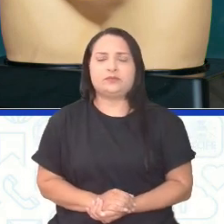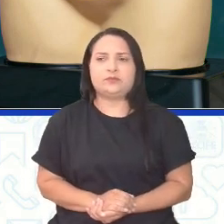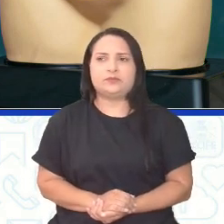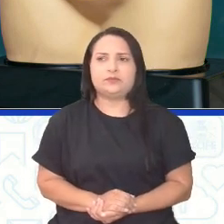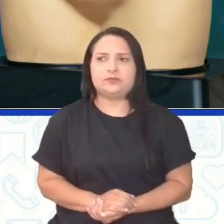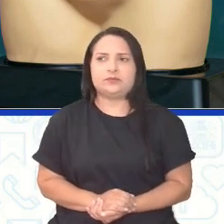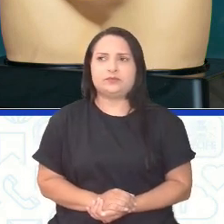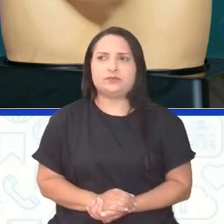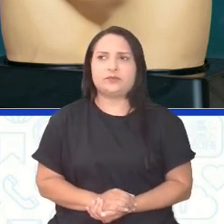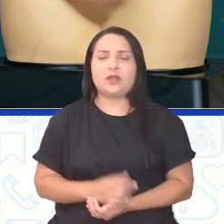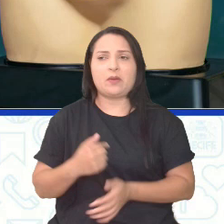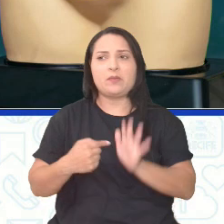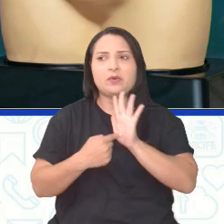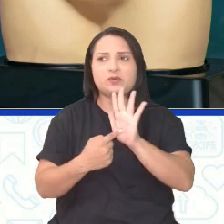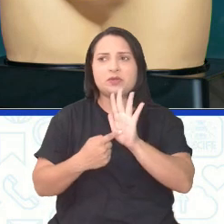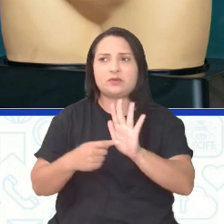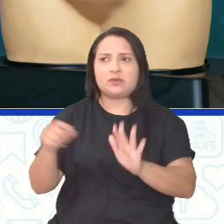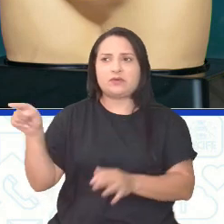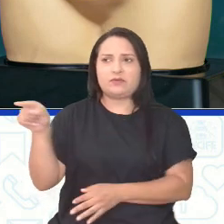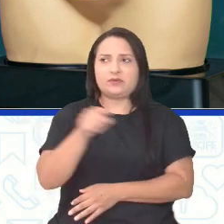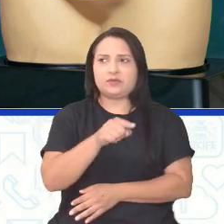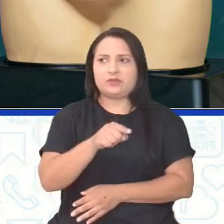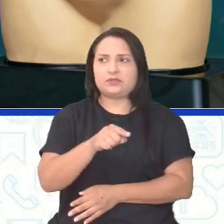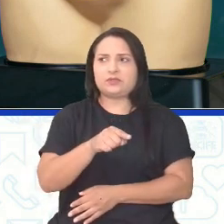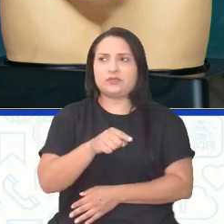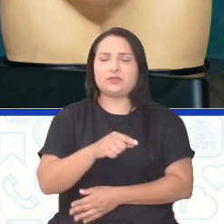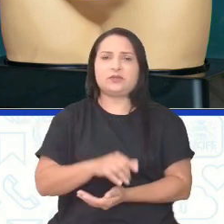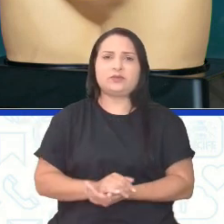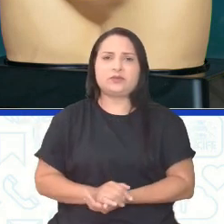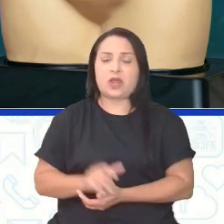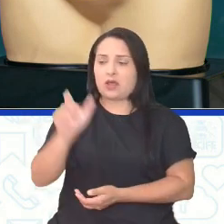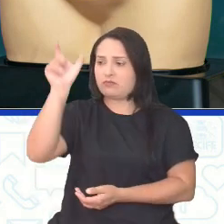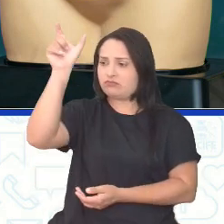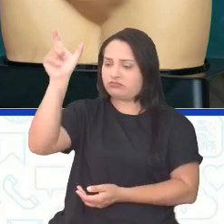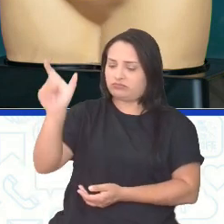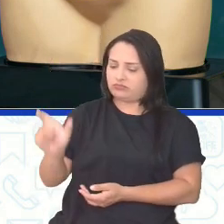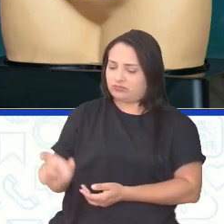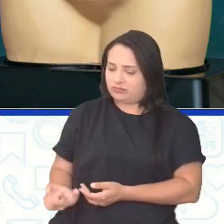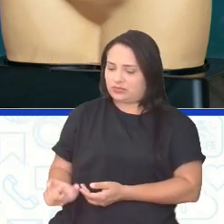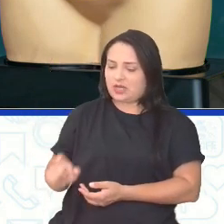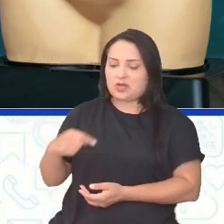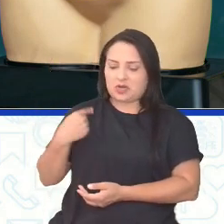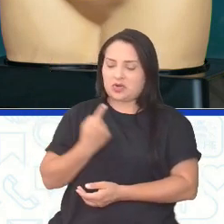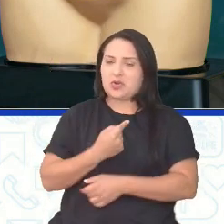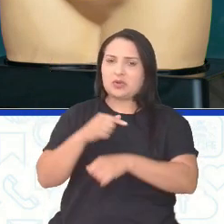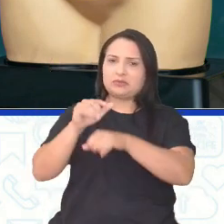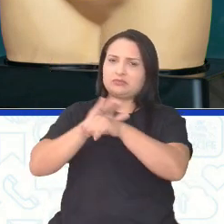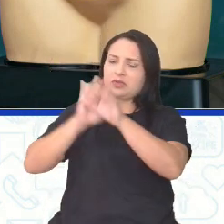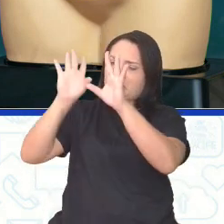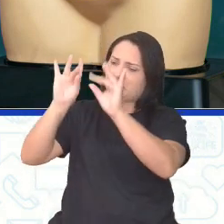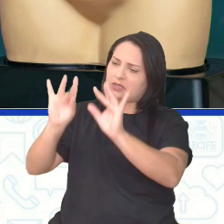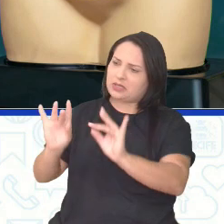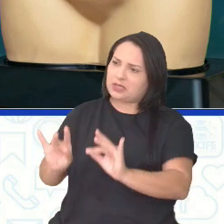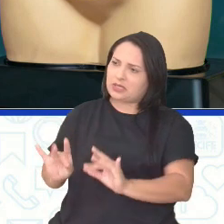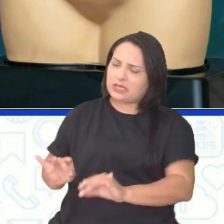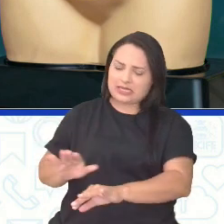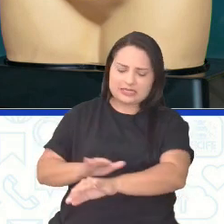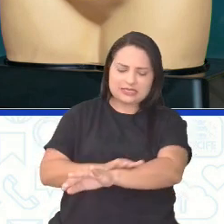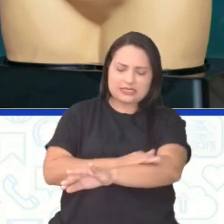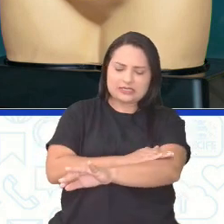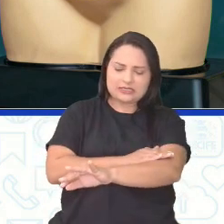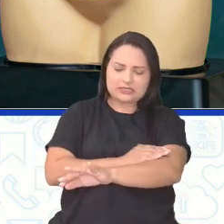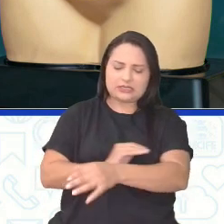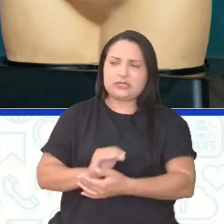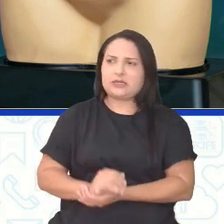estou trazendo para vocês, né, aqui a questão desse dorso, para a gente vai conversar com ele. Mas, professora, não é tecido, a senhora vai